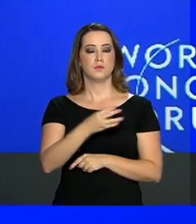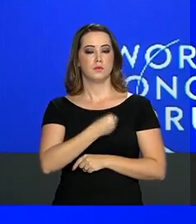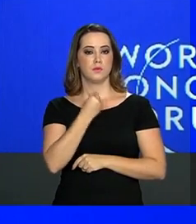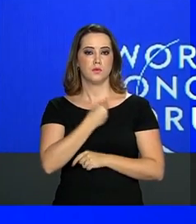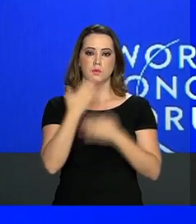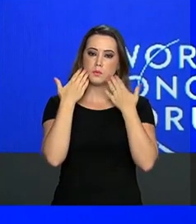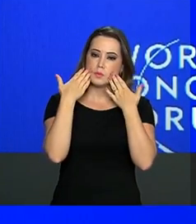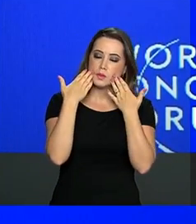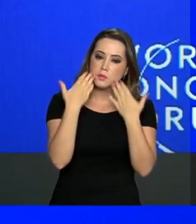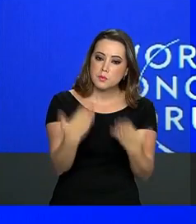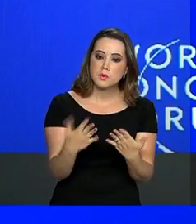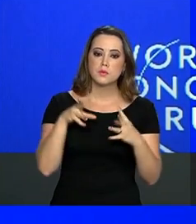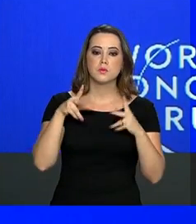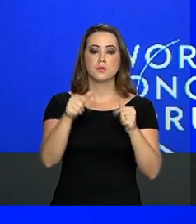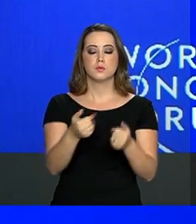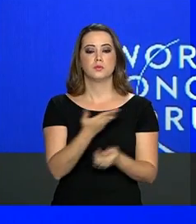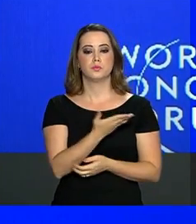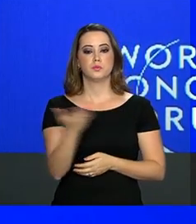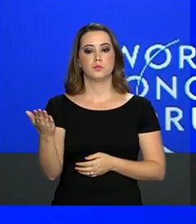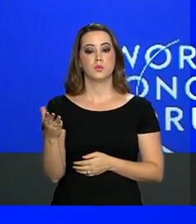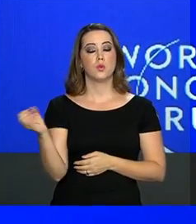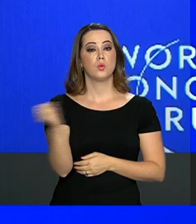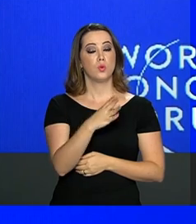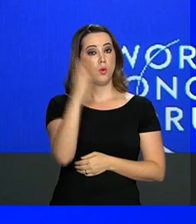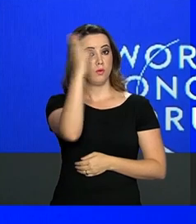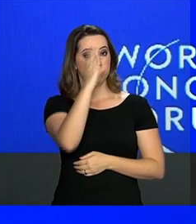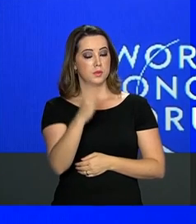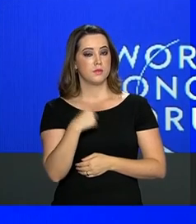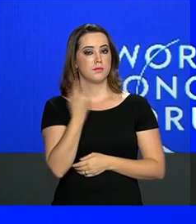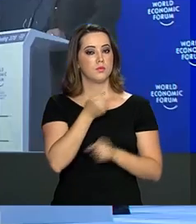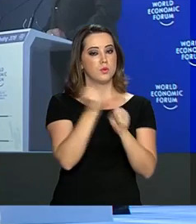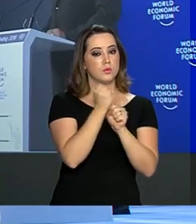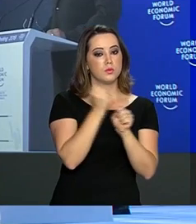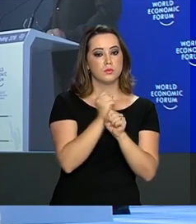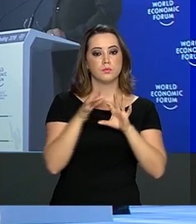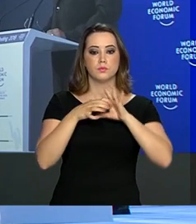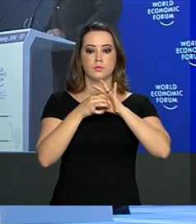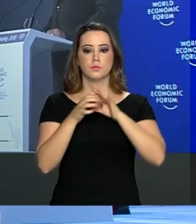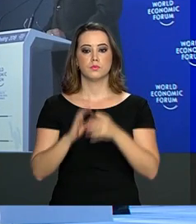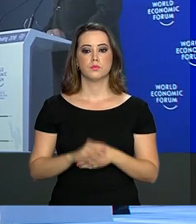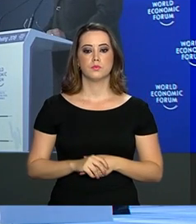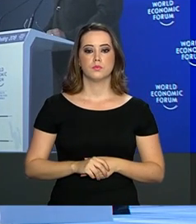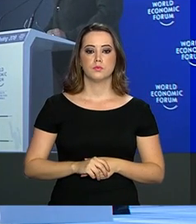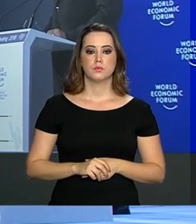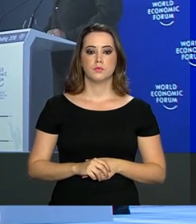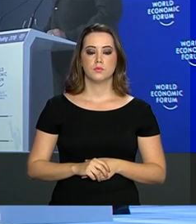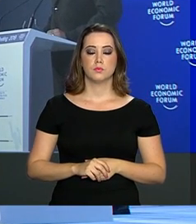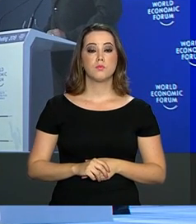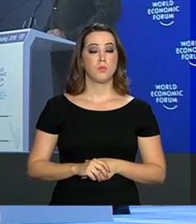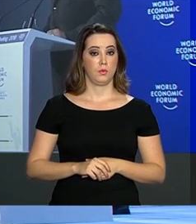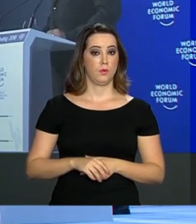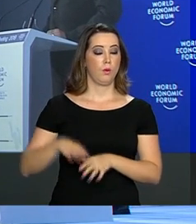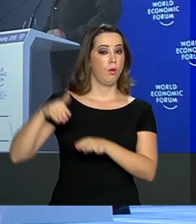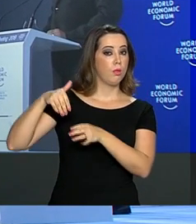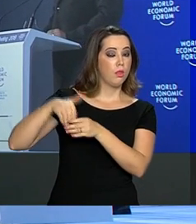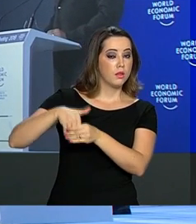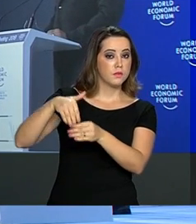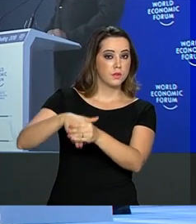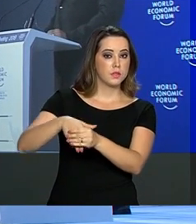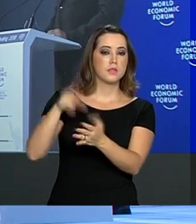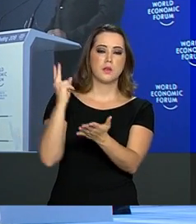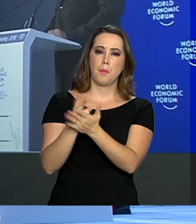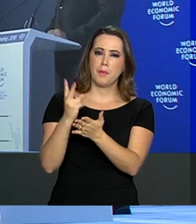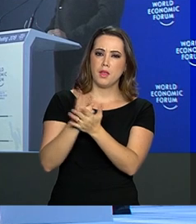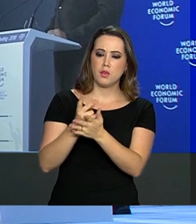apresentar a todo o novo o Brasil que estamos construindo. Nas eleições, mesmo